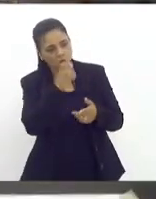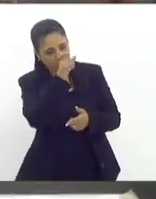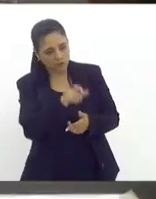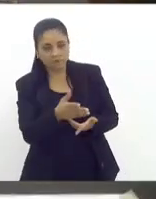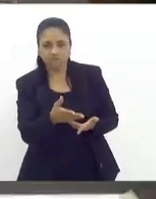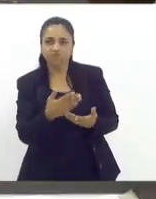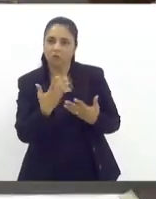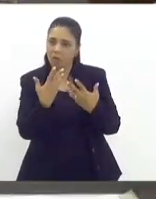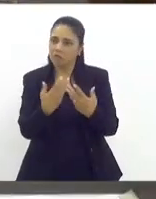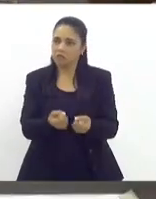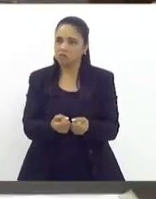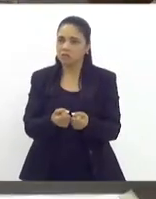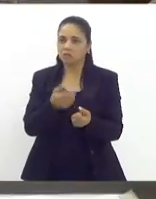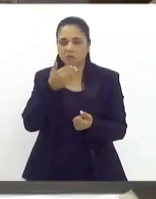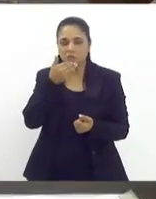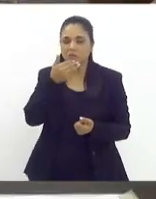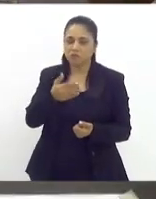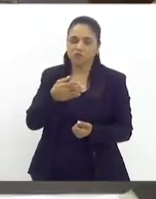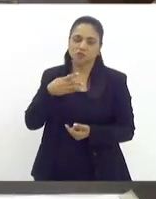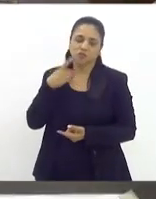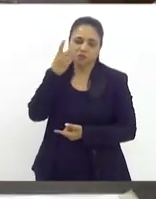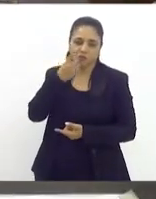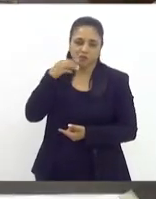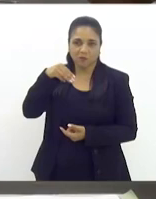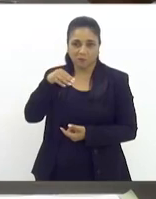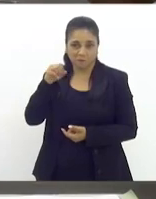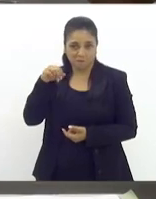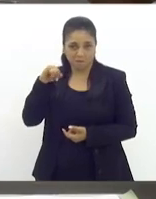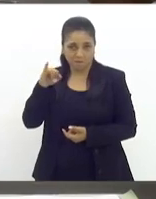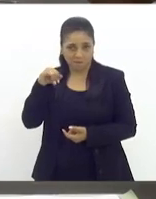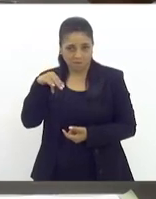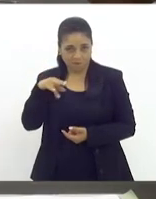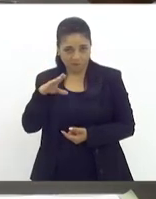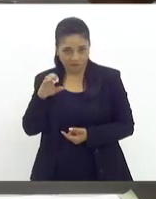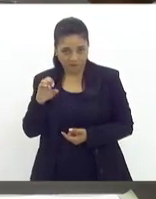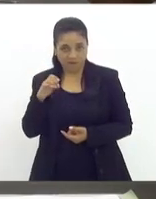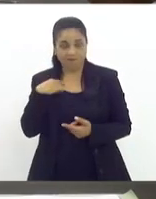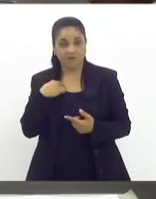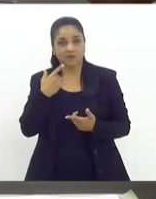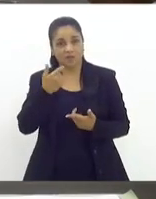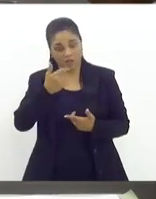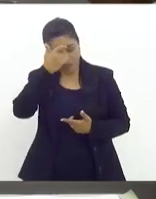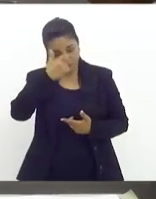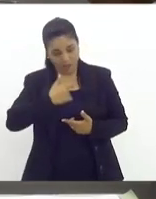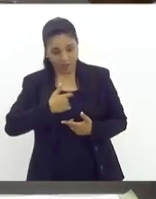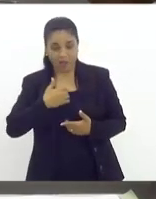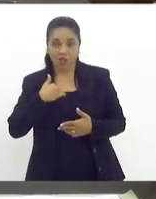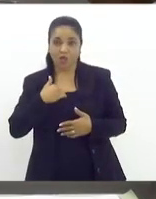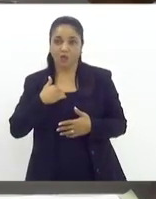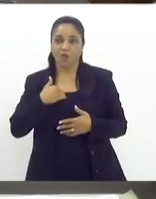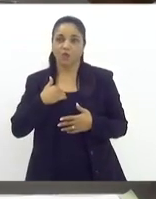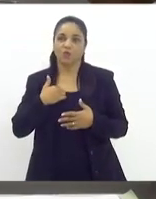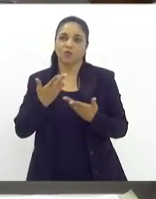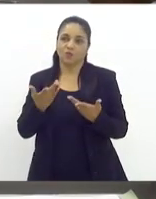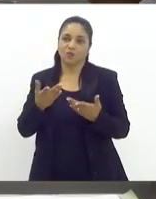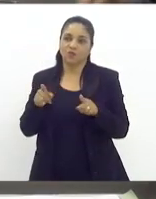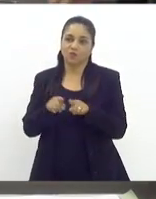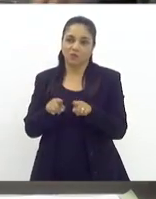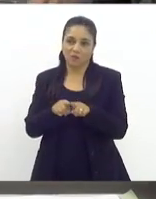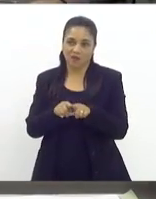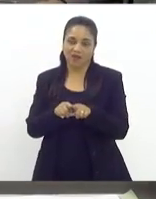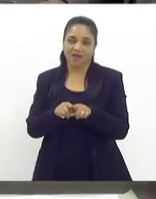Concedida. O pedido do deputado Carlos Mink, que a gente recua sem o menor problema. A minha até deselegante pedido de celeridade, uma vez que o projeto está com